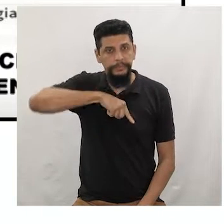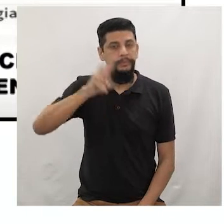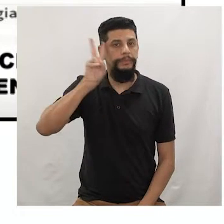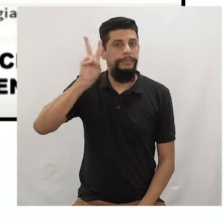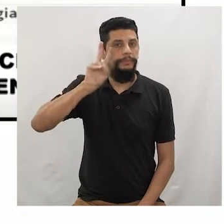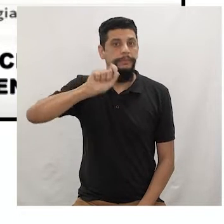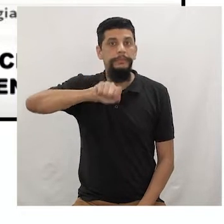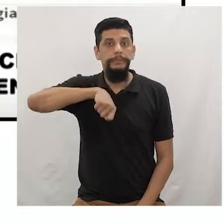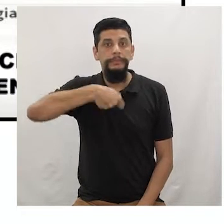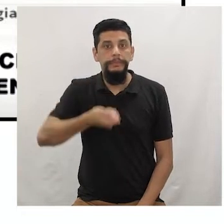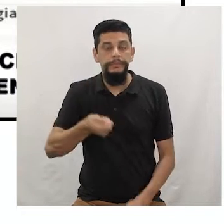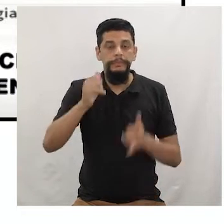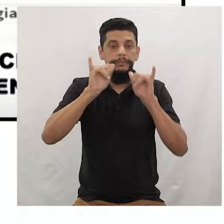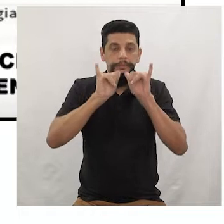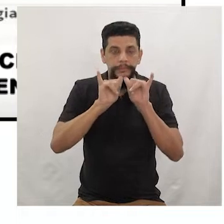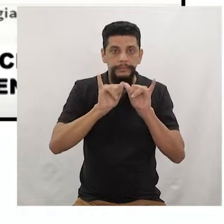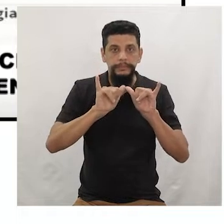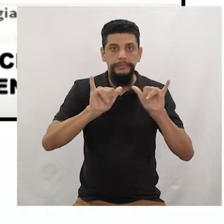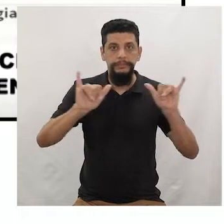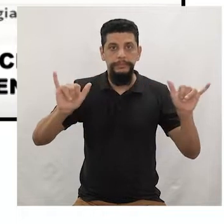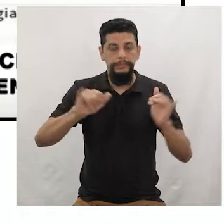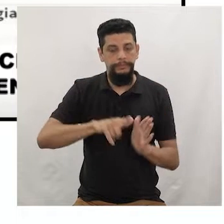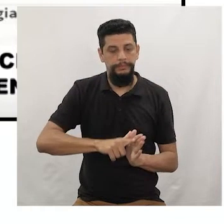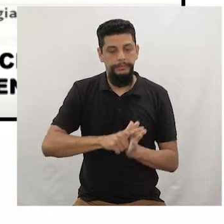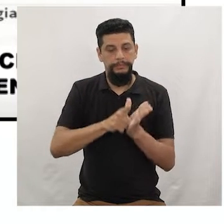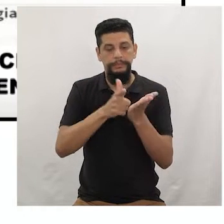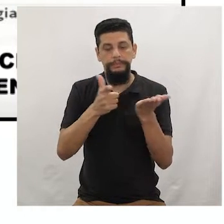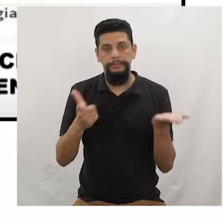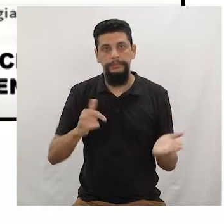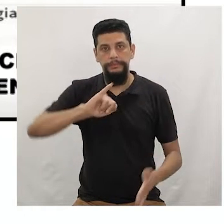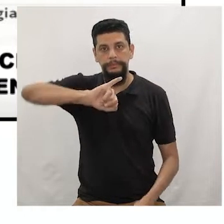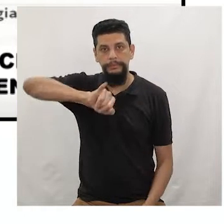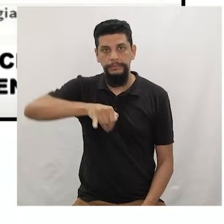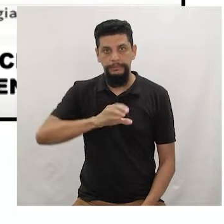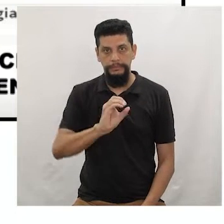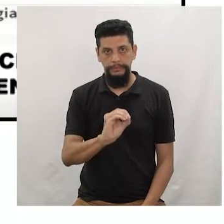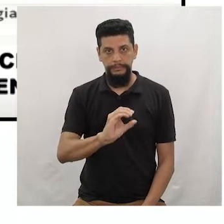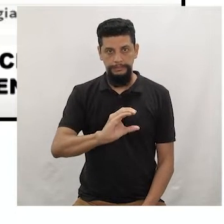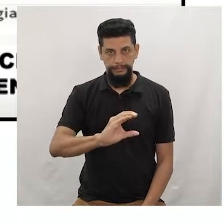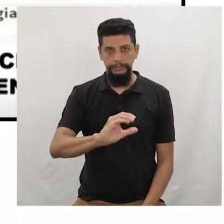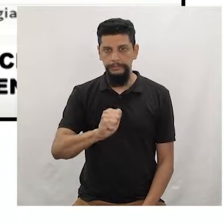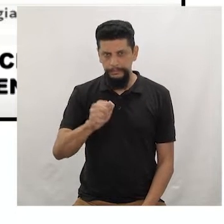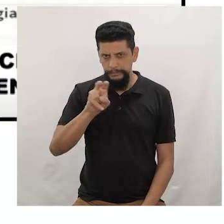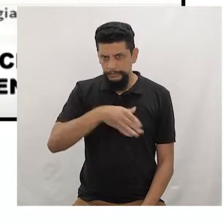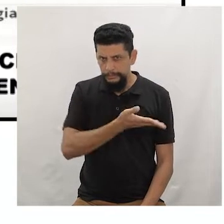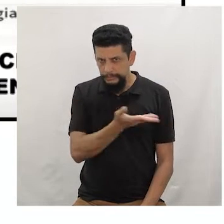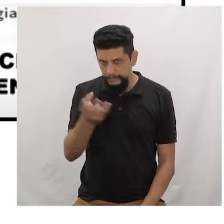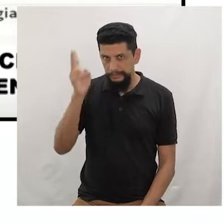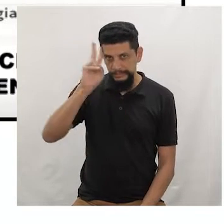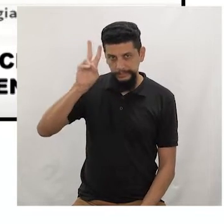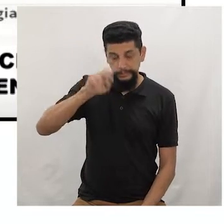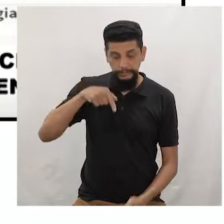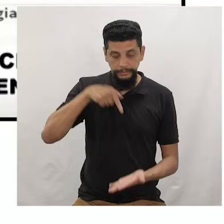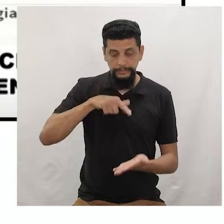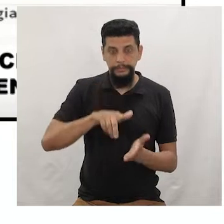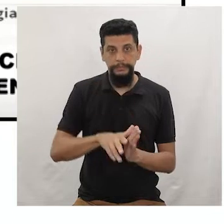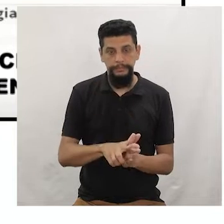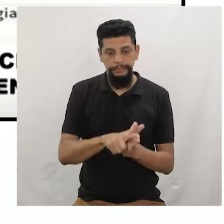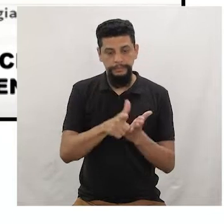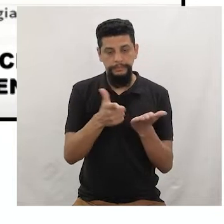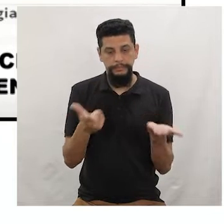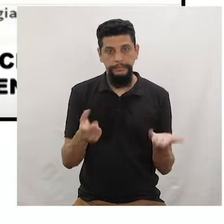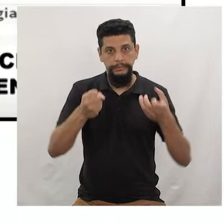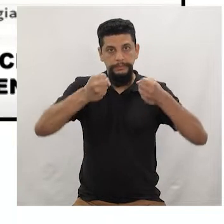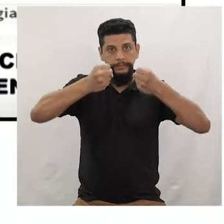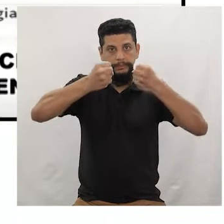lembrou sobre a notícia do jornal Joca. Vocês estão lembrados? Lá no